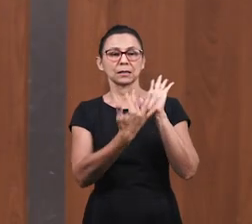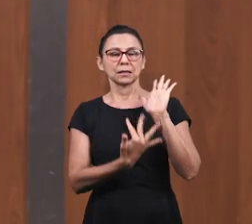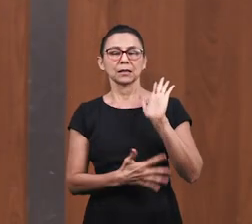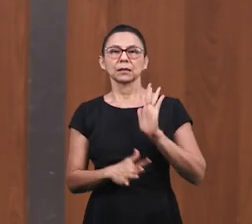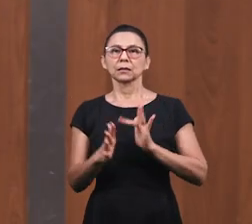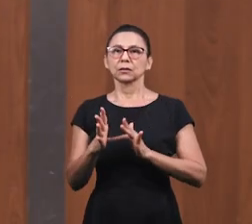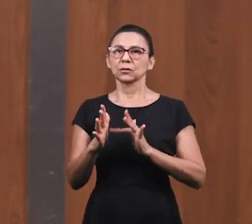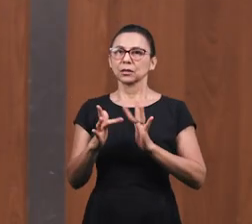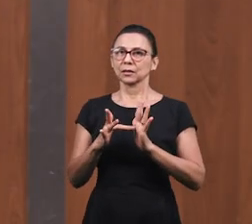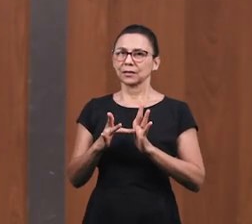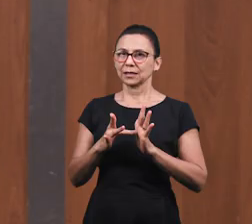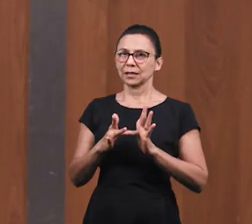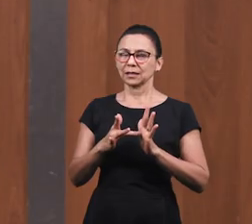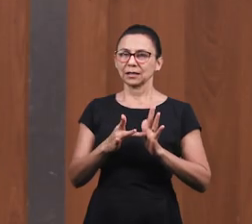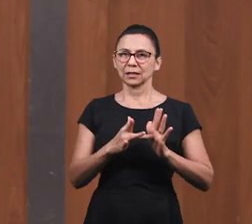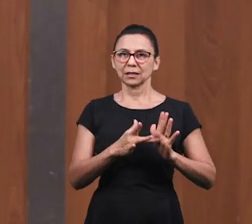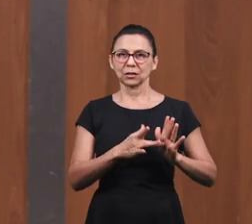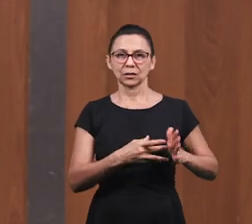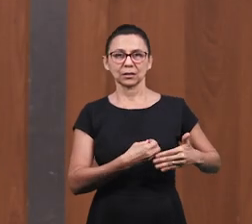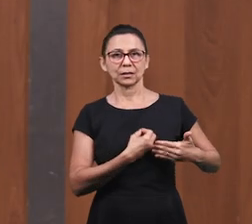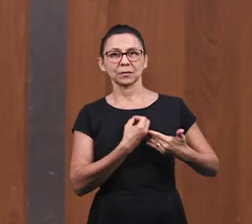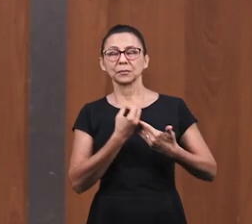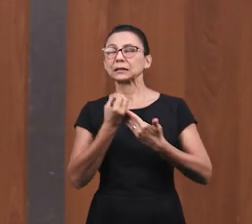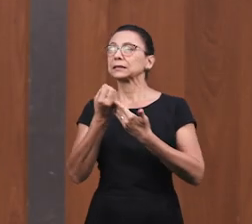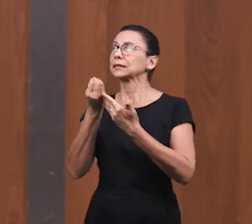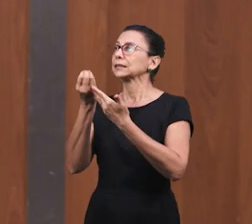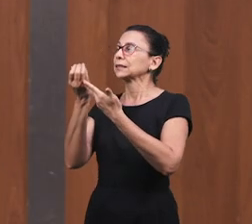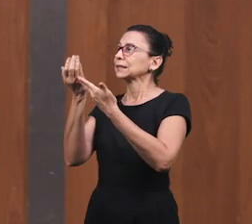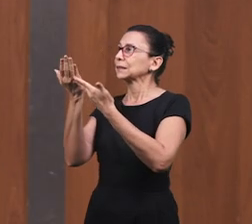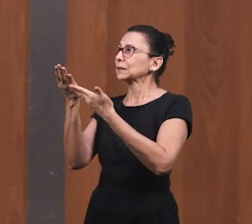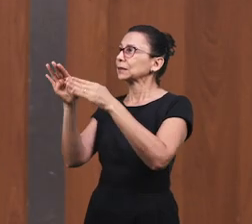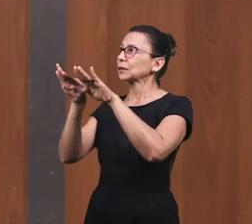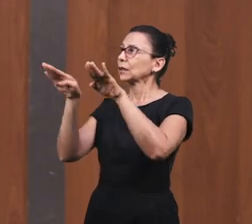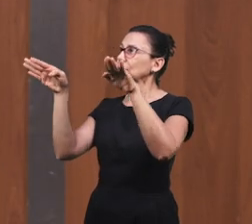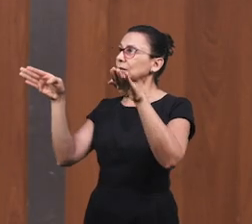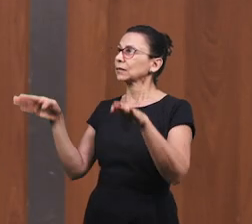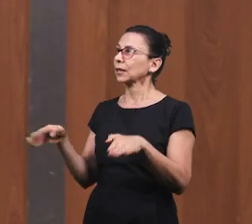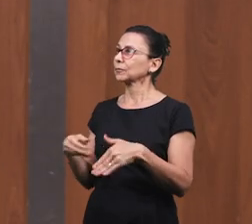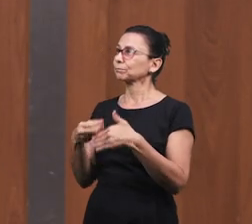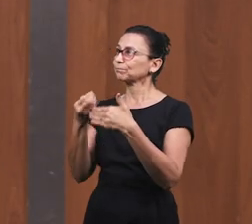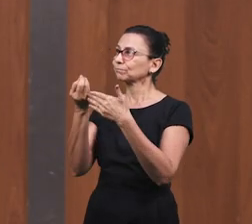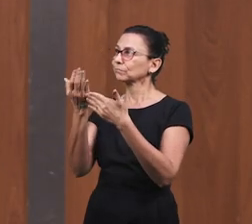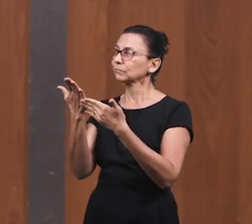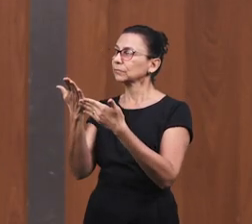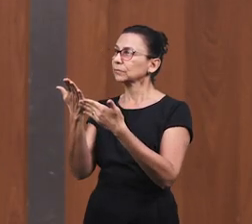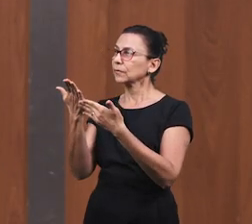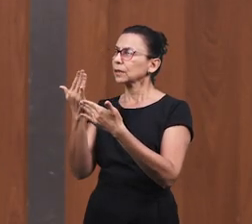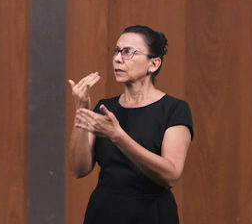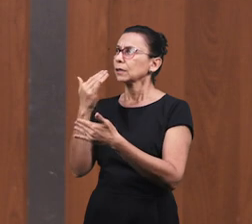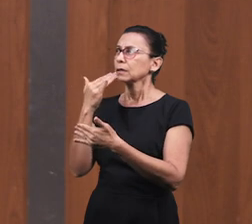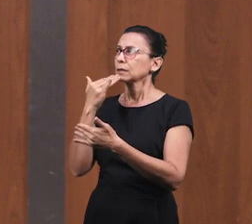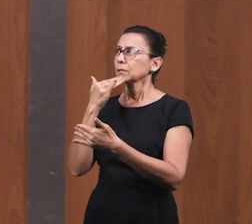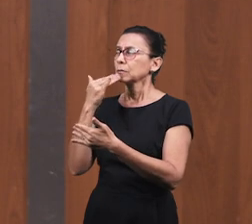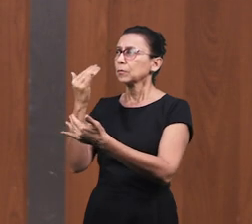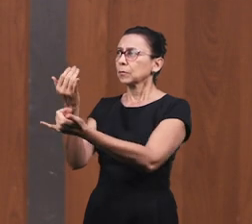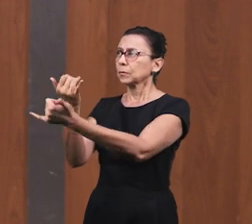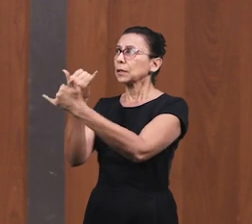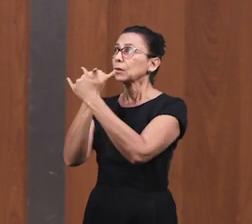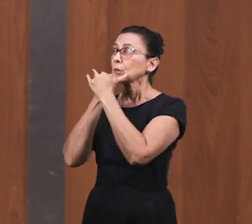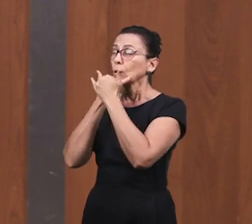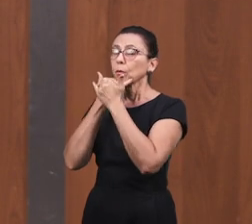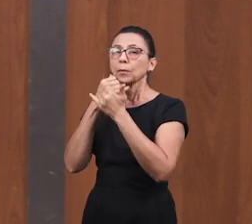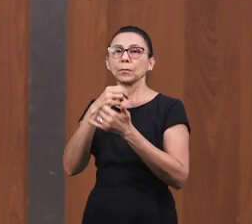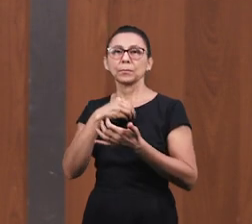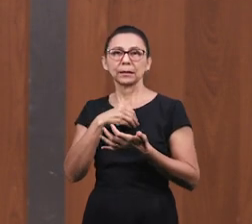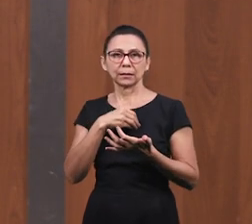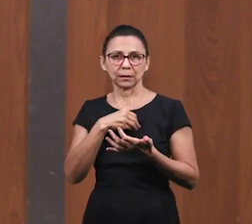Jesus. Apresentamos as nossas vidas diante do Teu altar, pedindo perdão pelos nossos pecados,